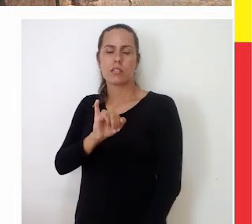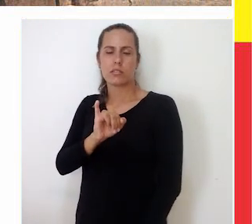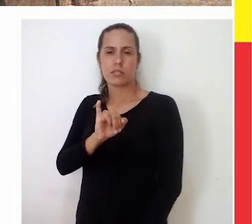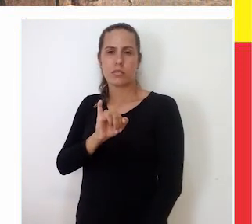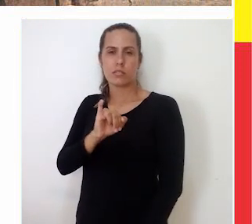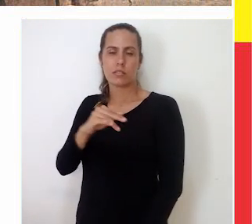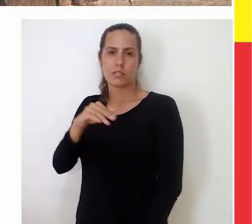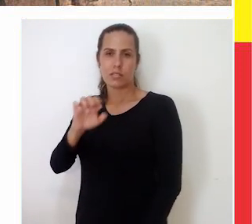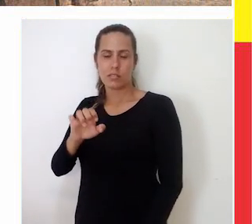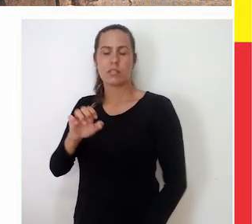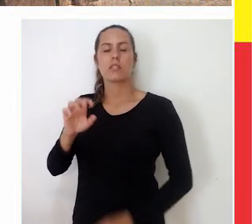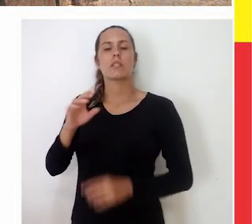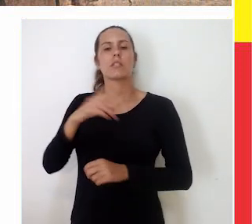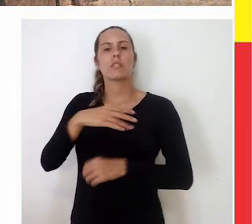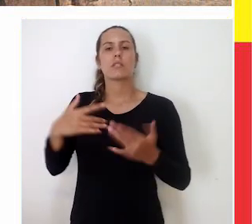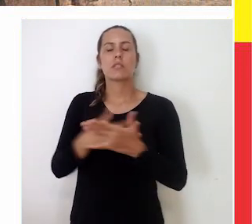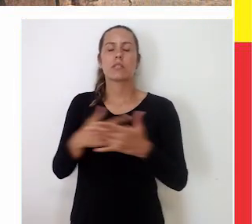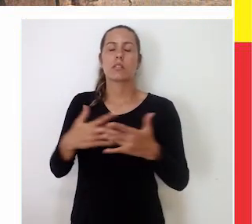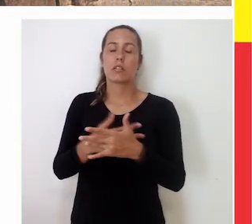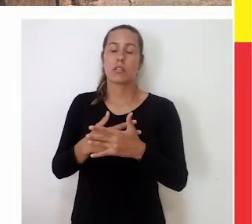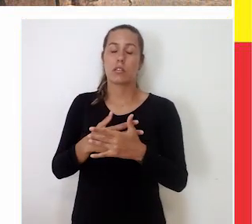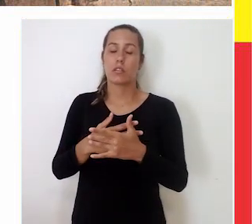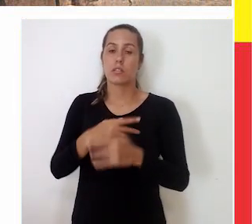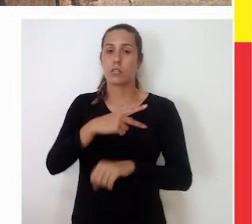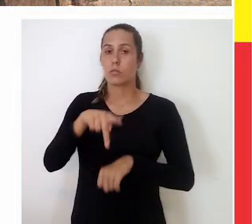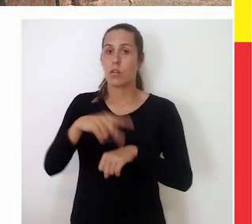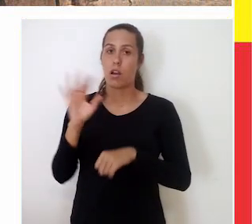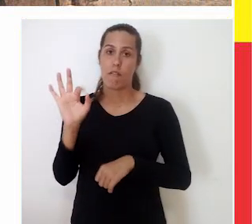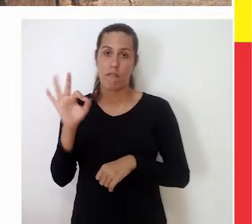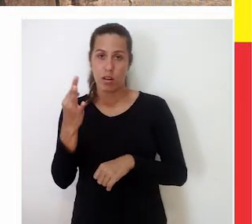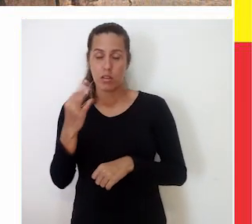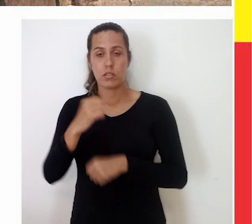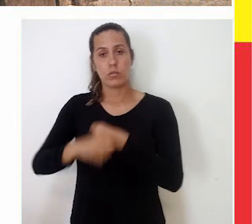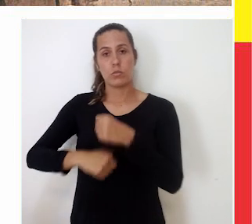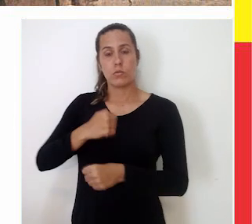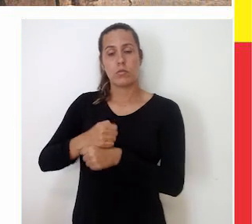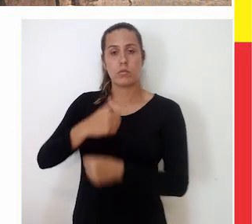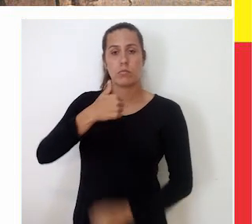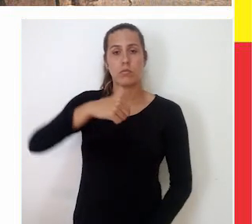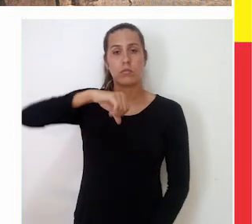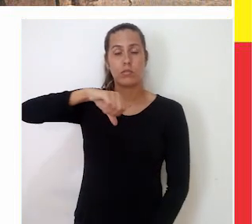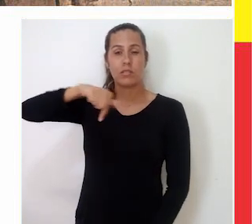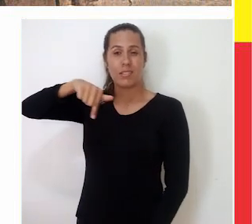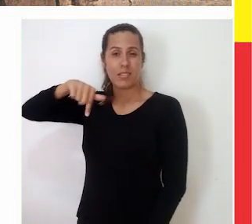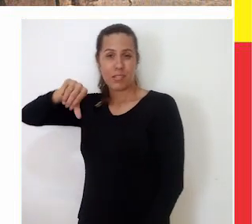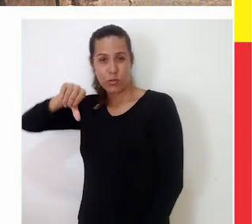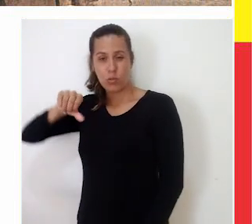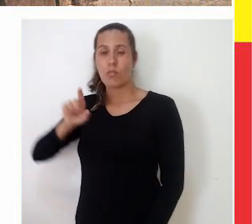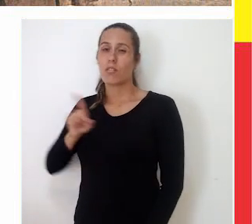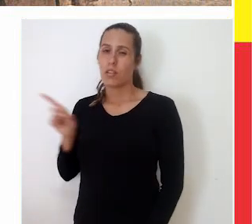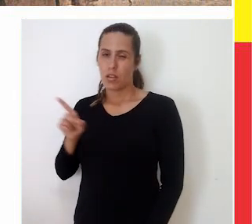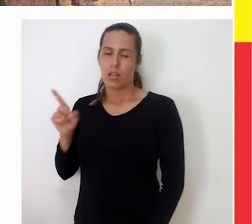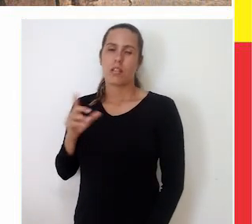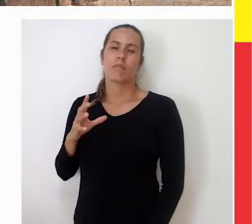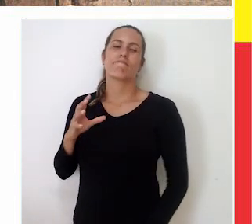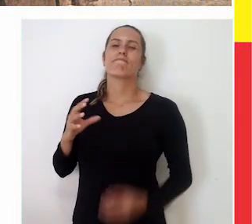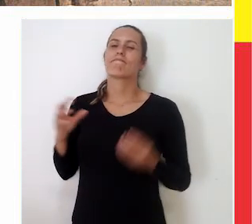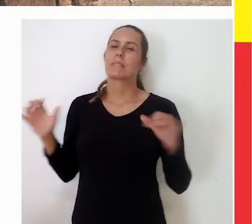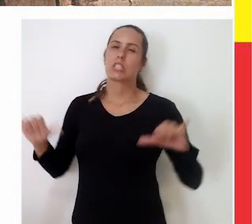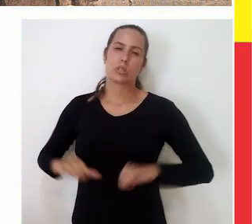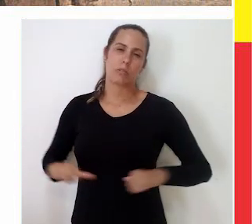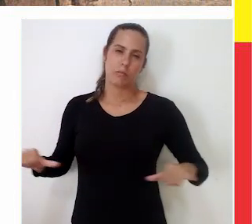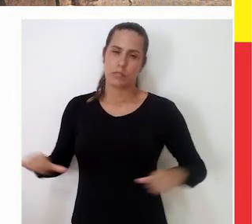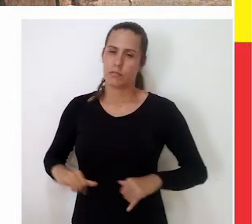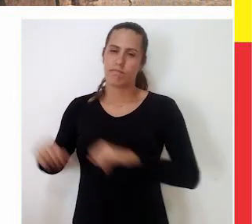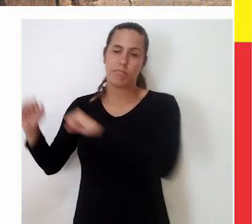França, em 1979, tá certo? Essa cidade, ela sofreu com esse fenômeno natural,